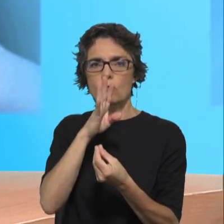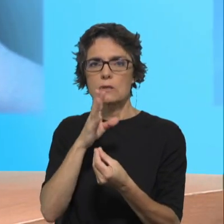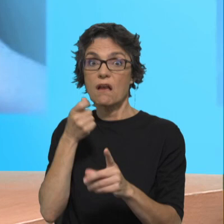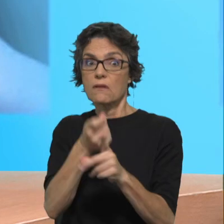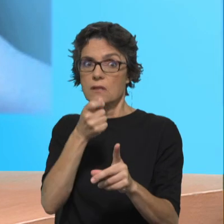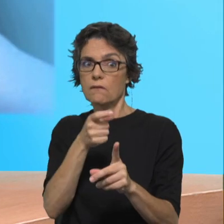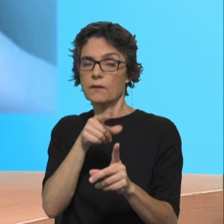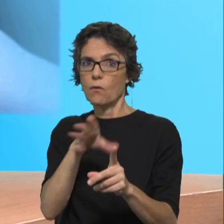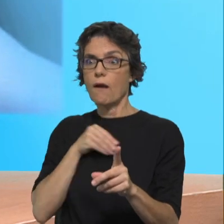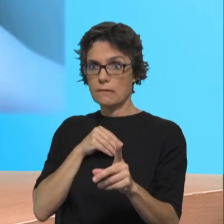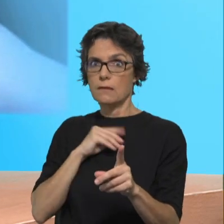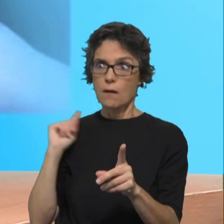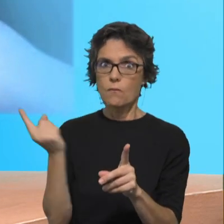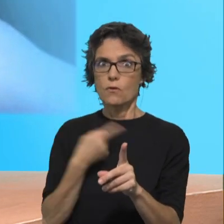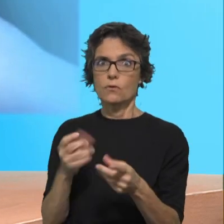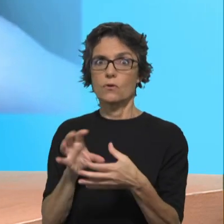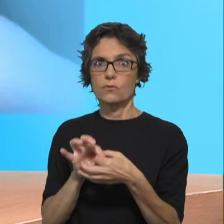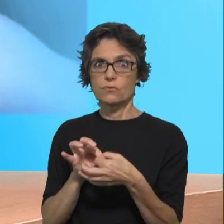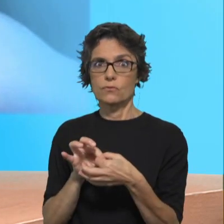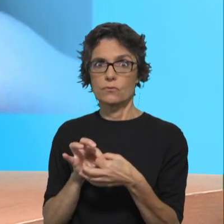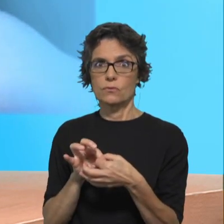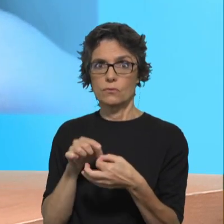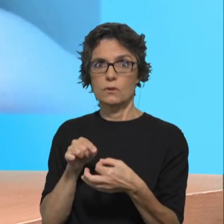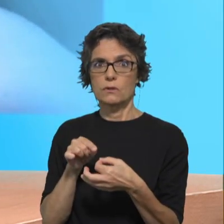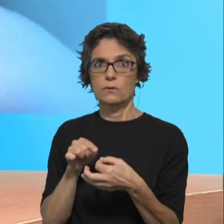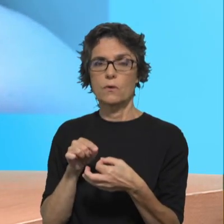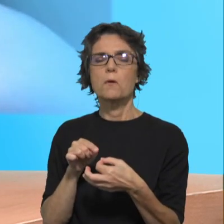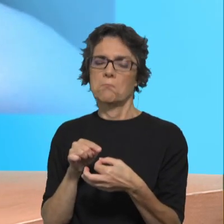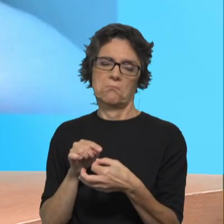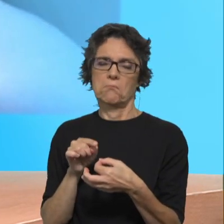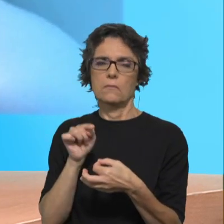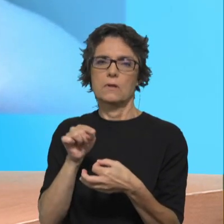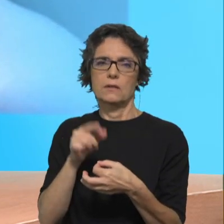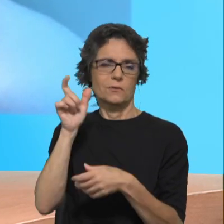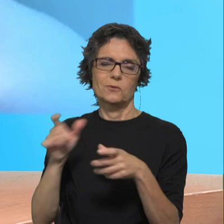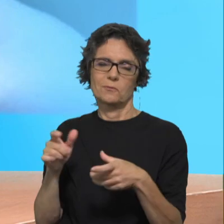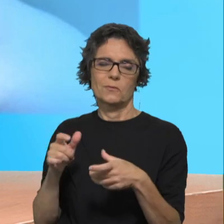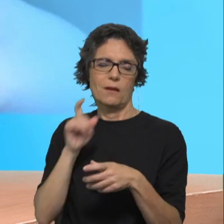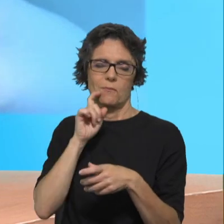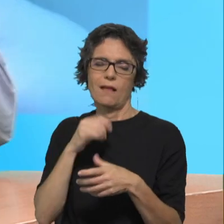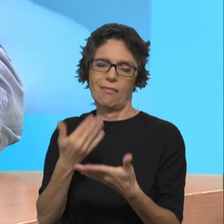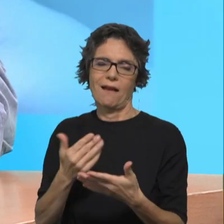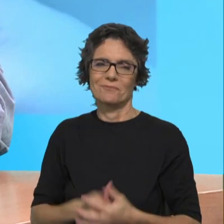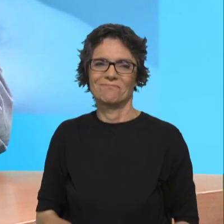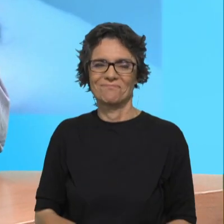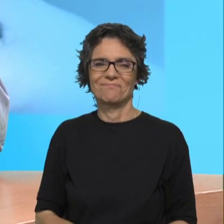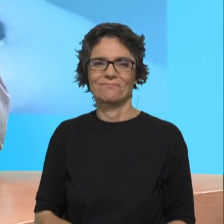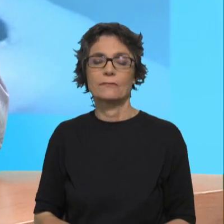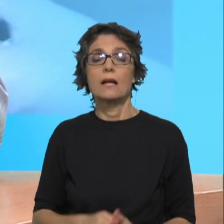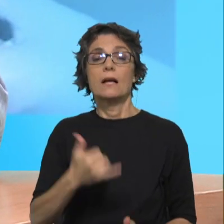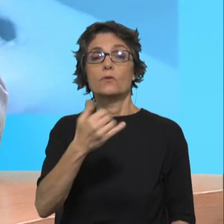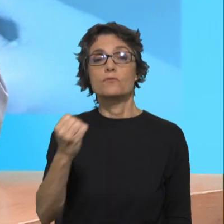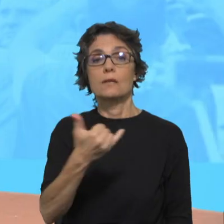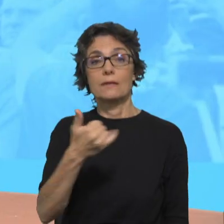nos apresentam enquanto humanidade, se juntos soubermos fazer isso, conseguiremos lidar mesmo com esses desafios. Mas remetemos para 2025 o tempo